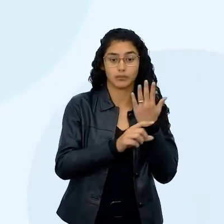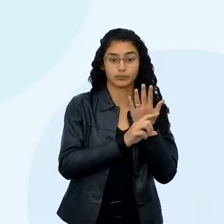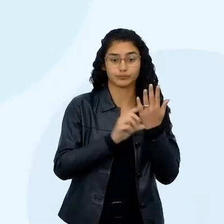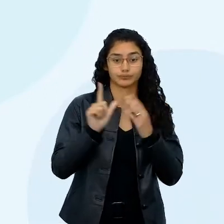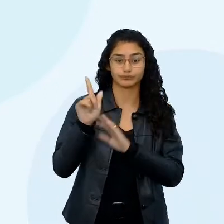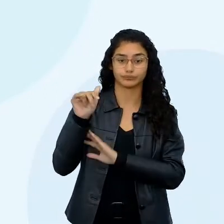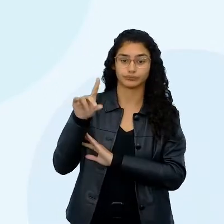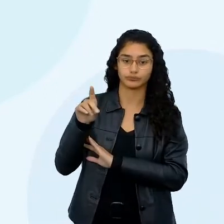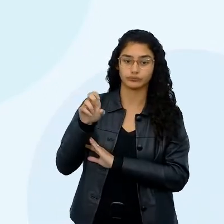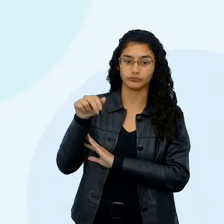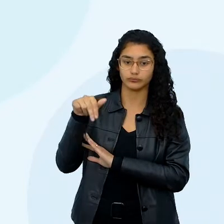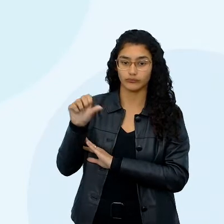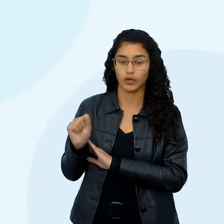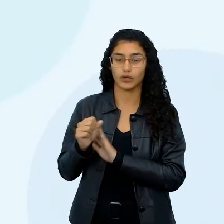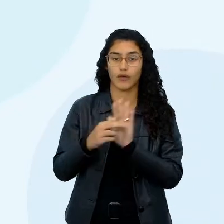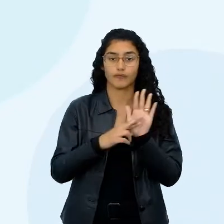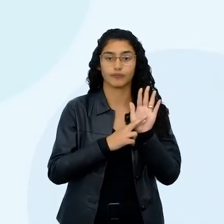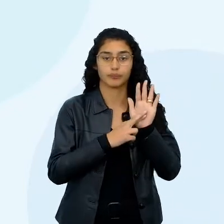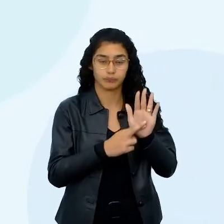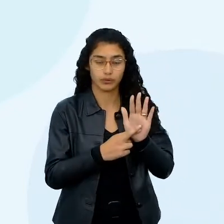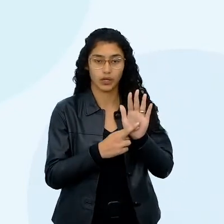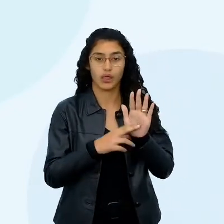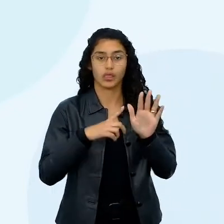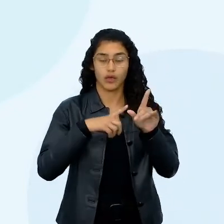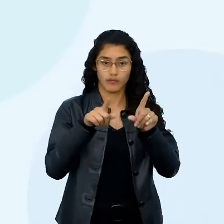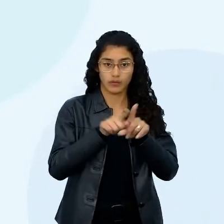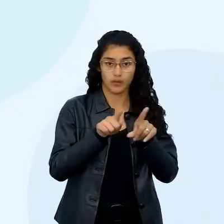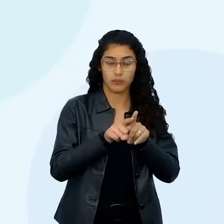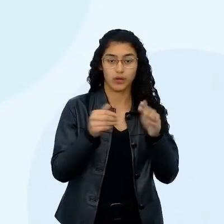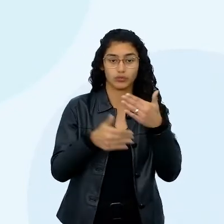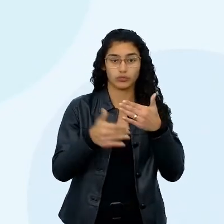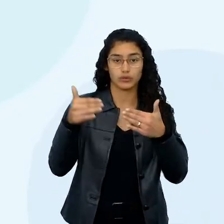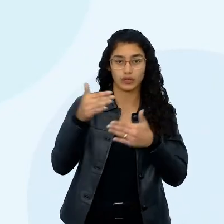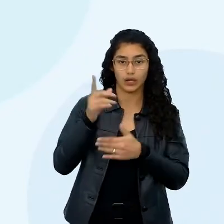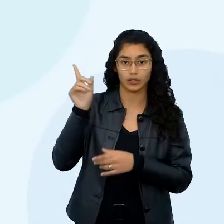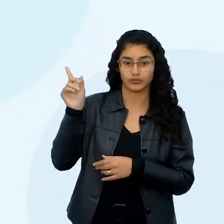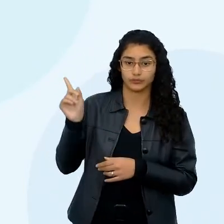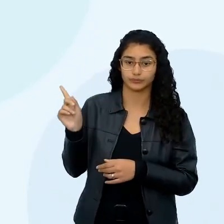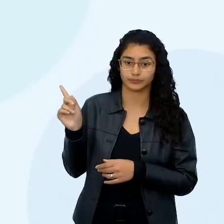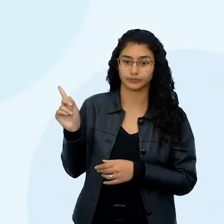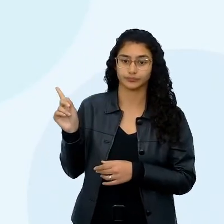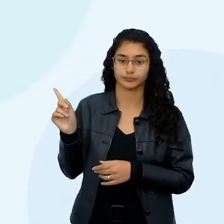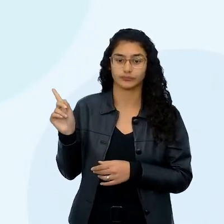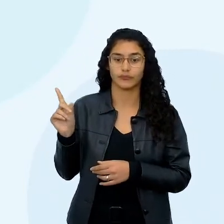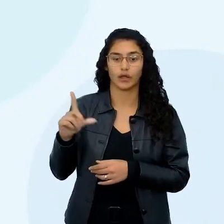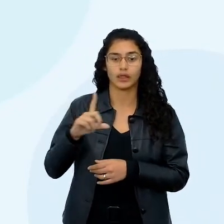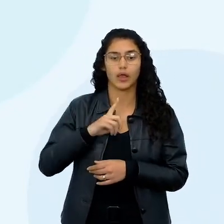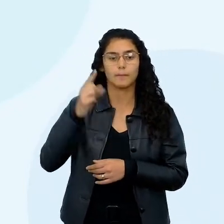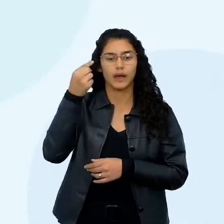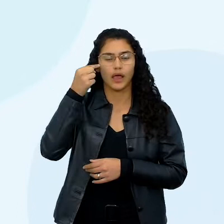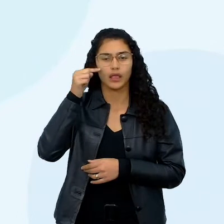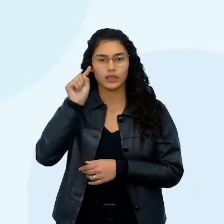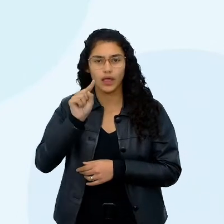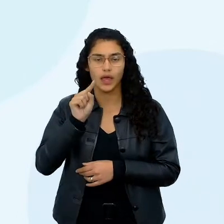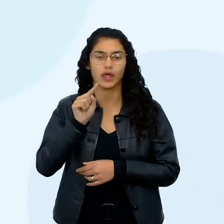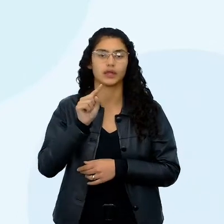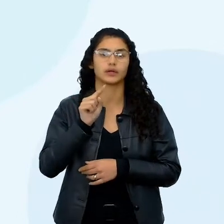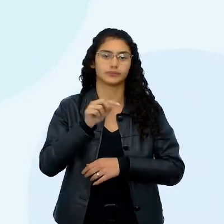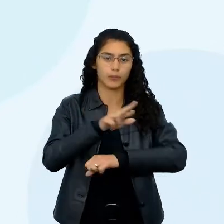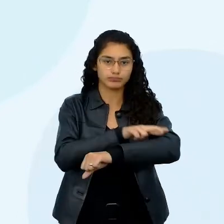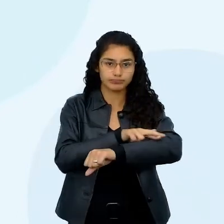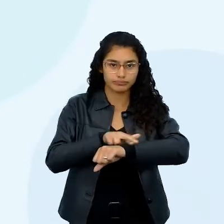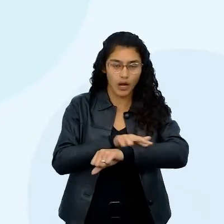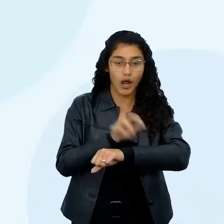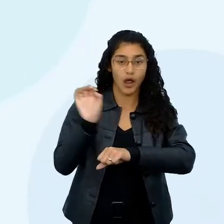ele propôs, que é a de racialização. Nesse slide aí, então, nós estamos tendo uma ideia também da racialização,